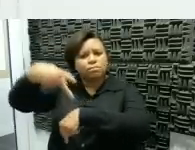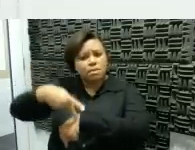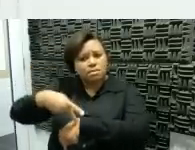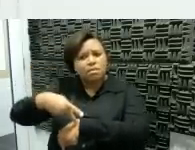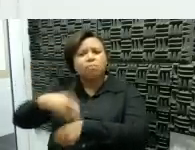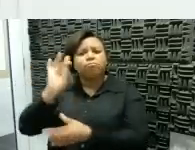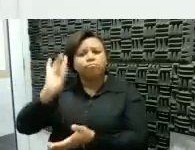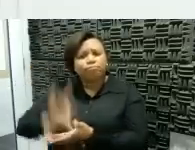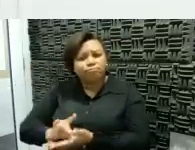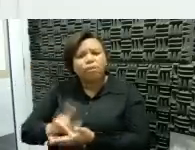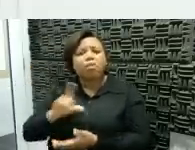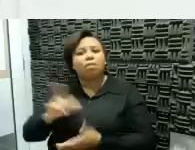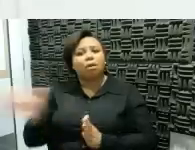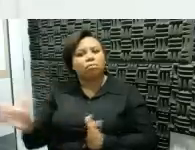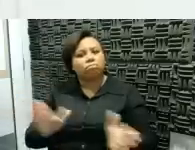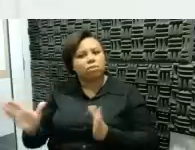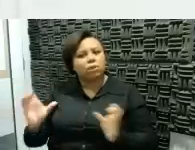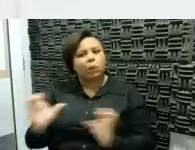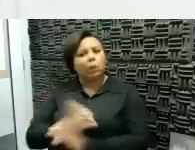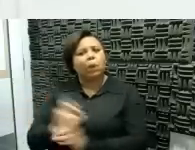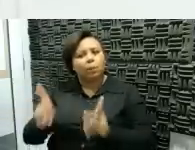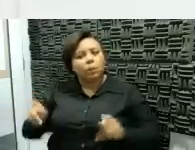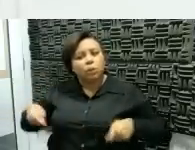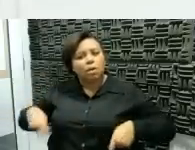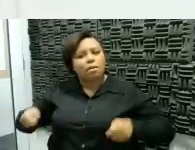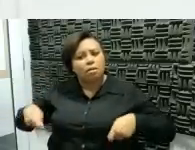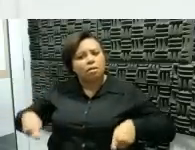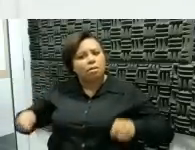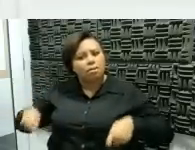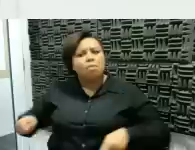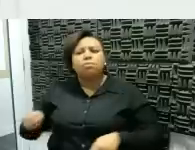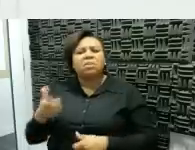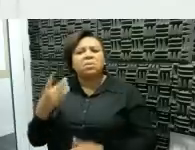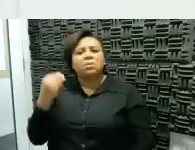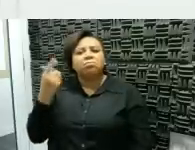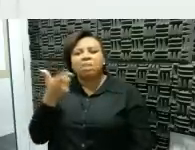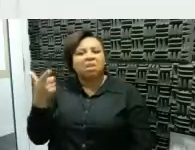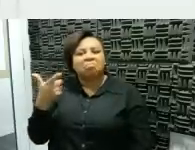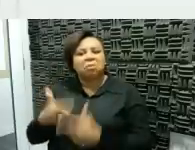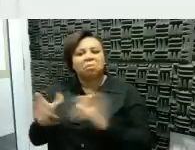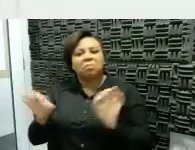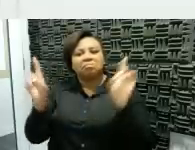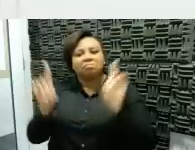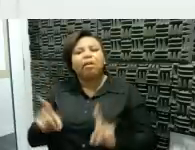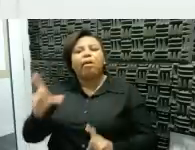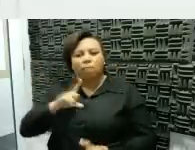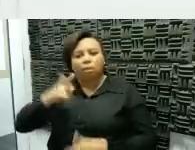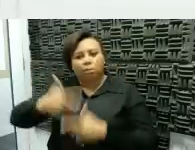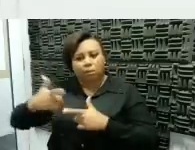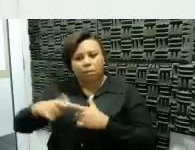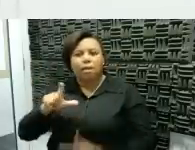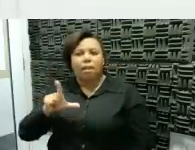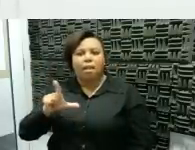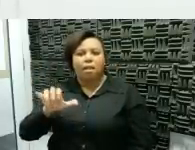cadeirantes lá praticamente não experienciam a deficiência Elas têm a lesão mas elas não são deficientes por quê Porque elas realmente tem